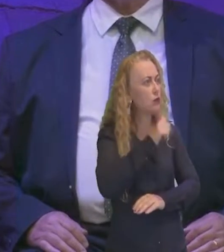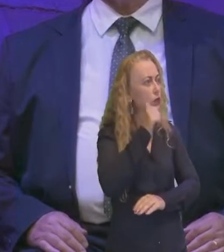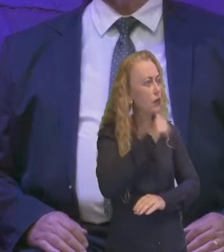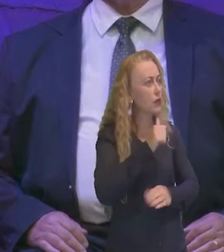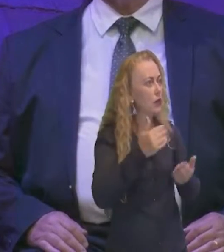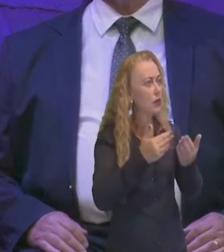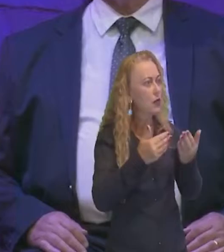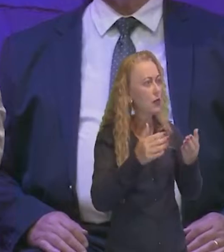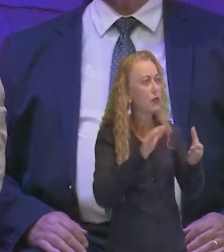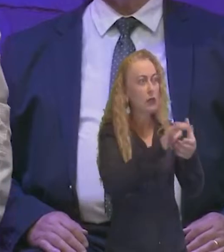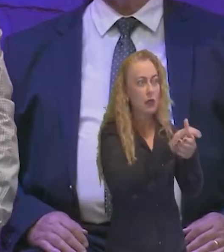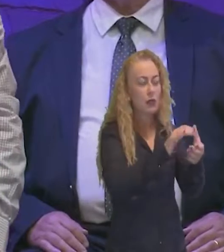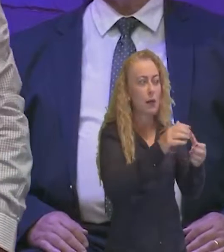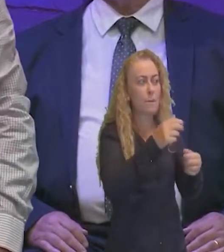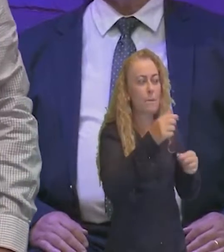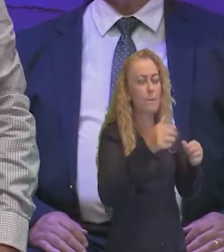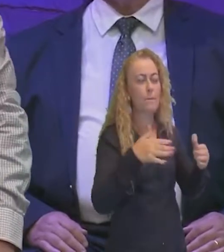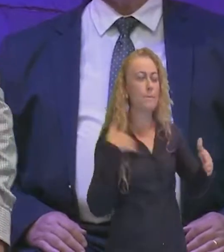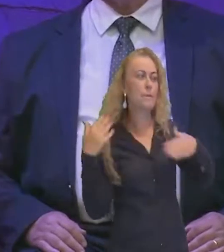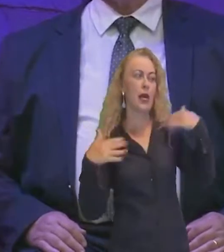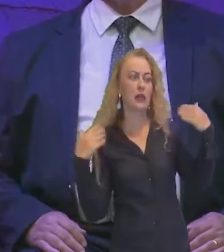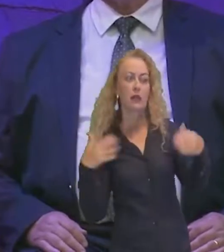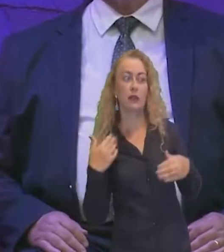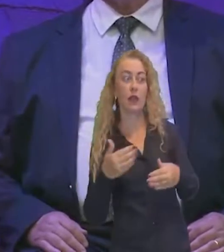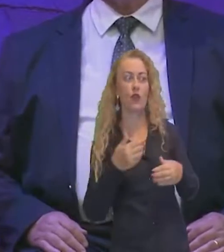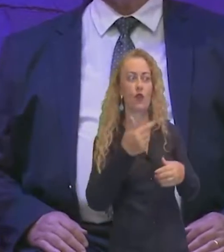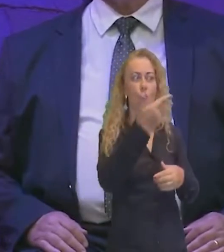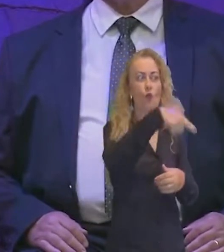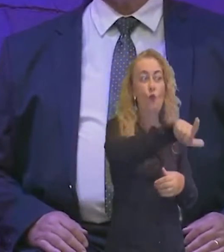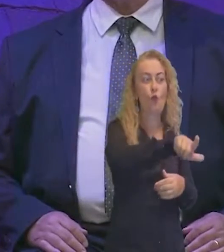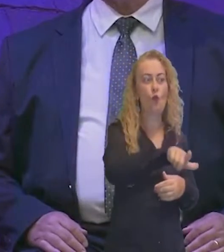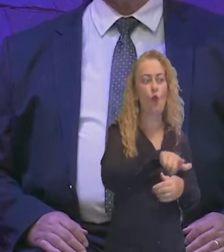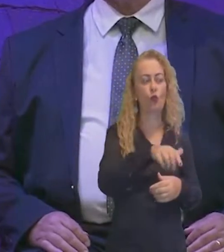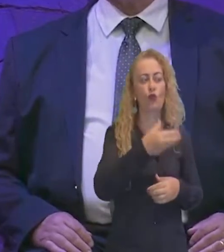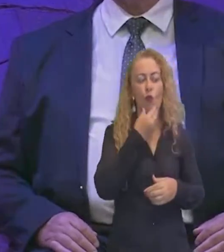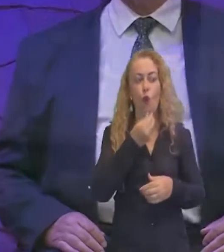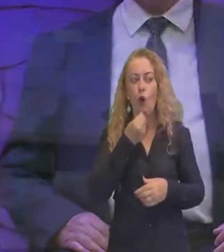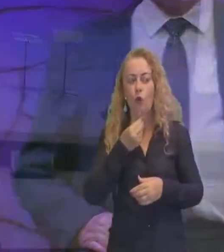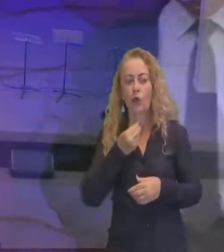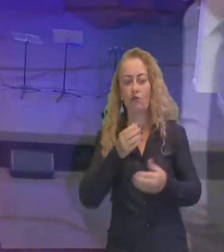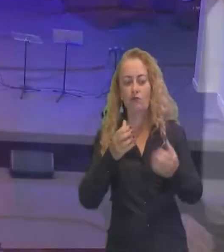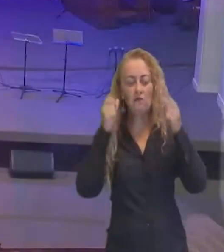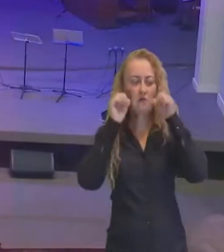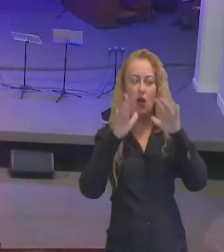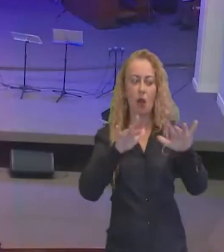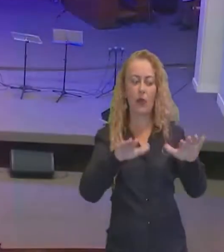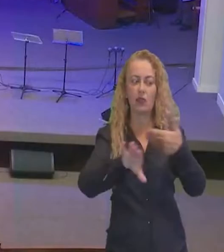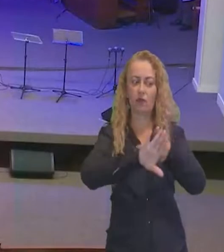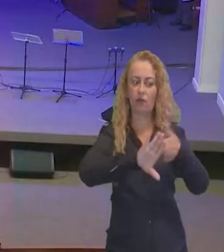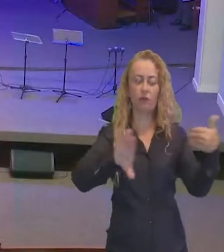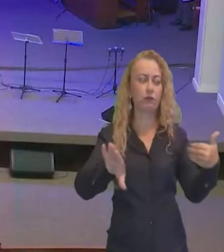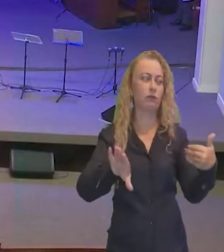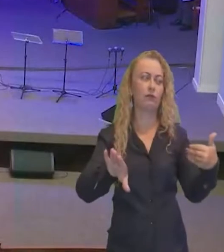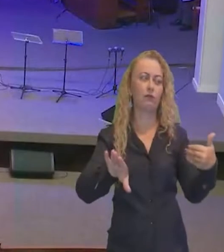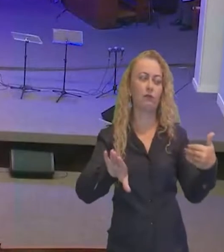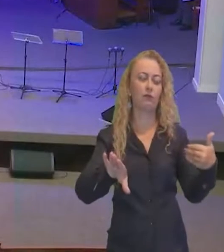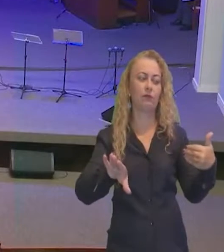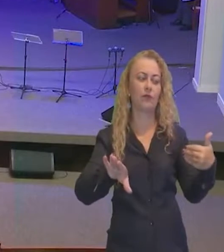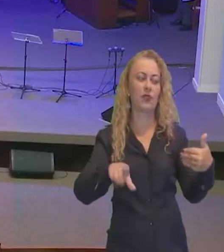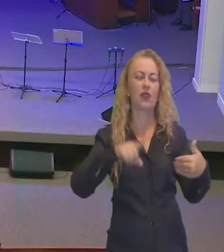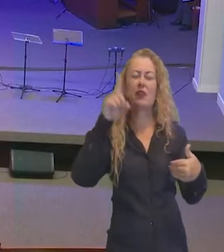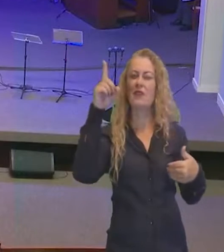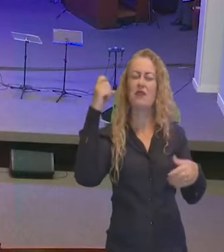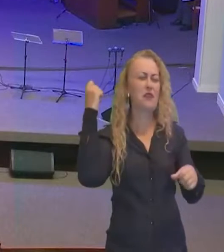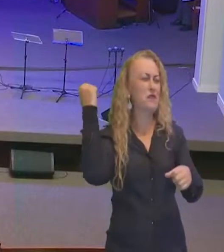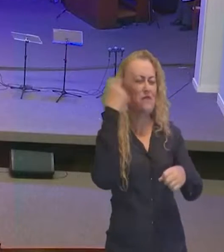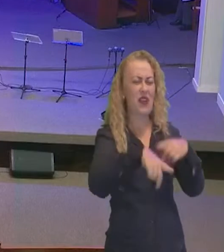a bênção do Senhor não está com você. A bênção do Senhor não está com você. A questão não é que Deus vai castigar. Não, Deus